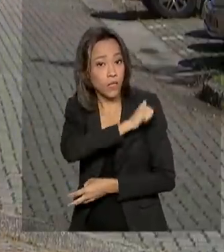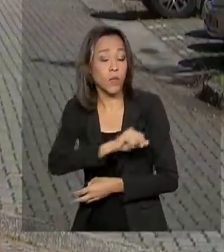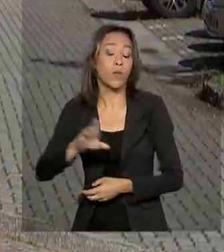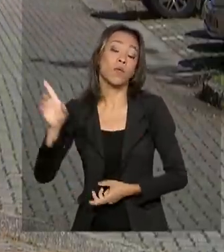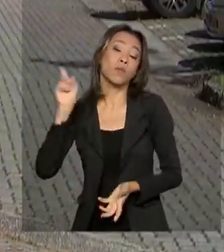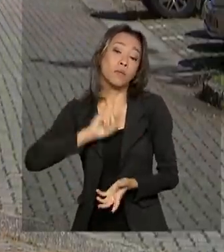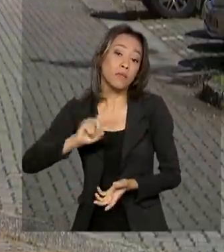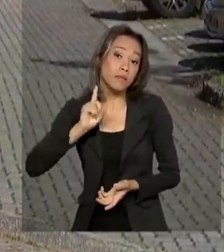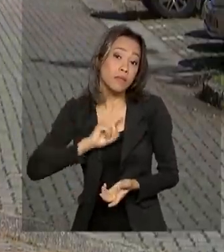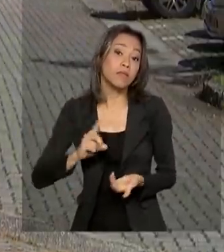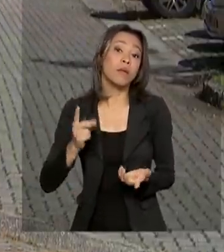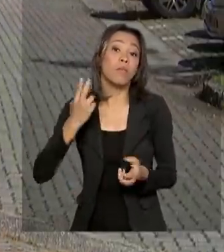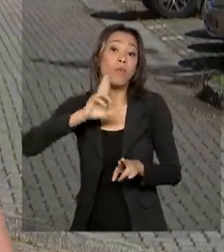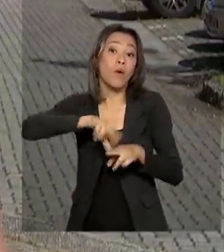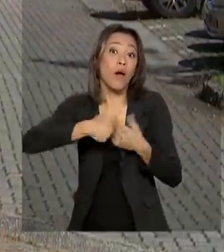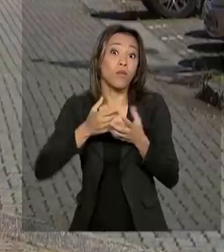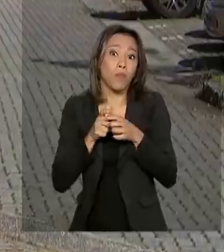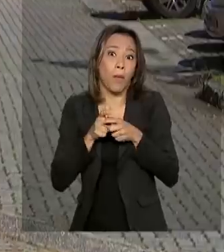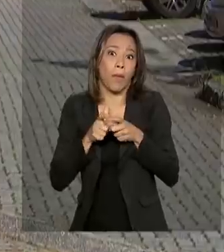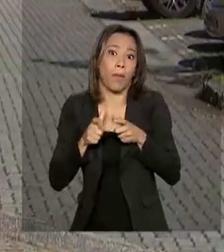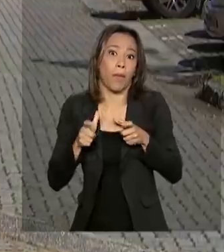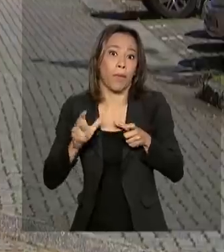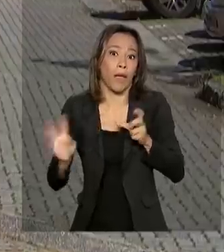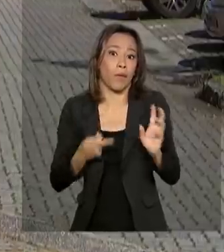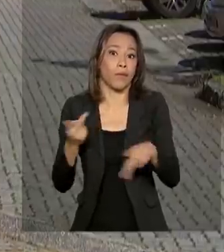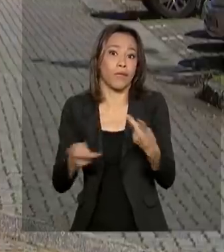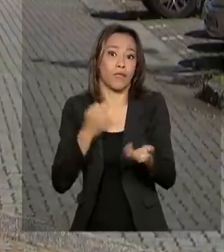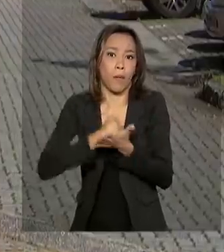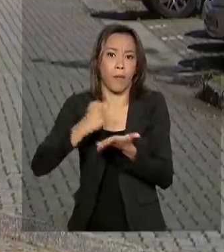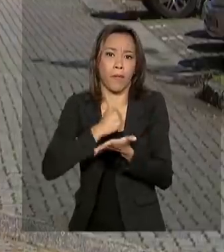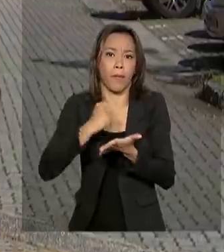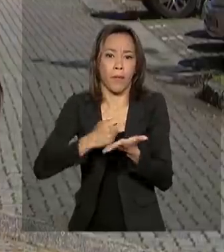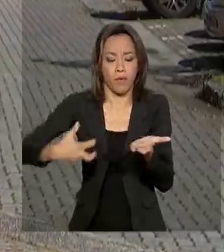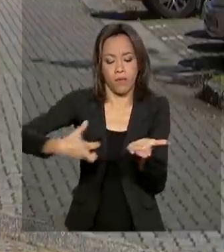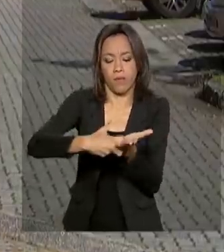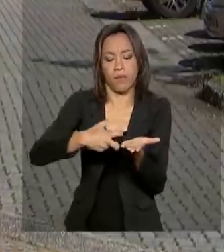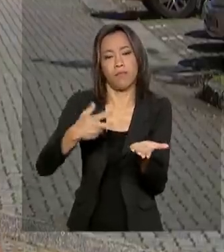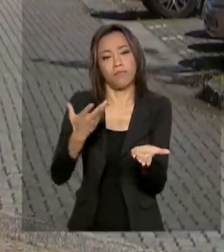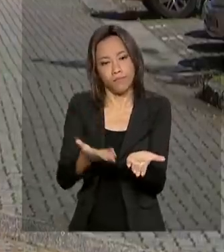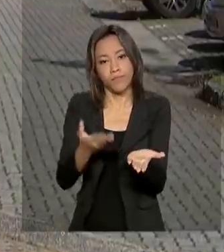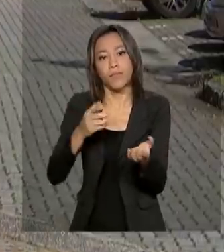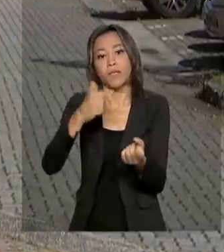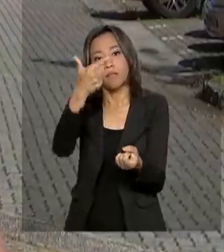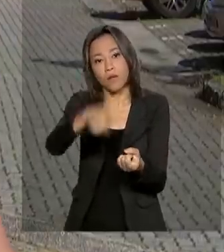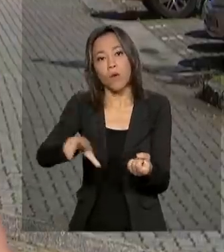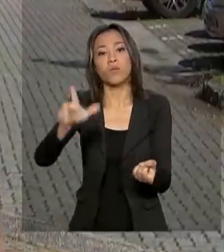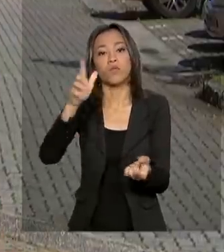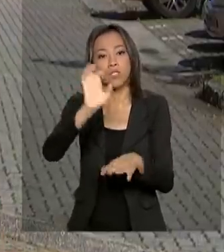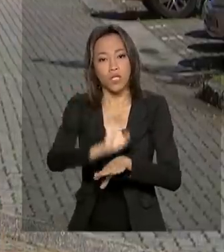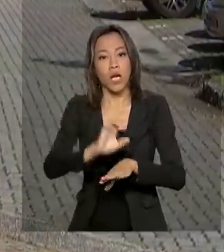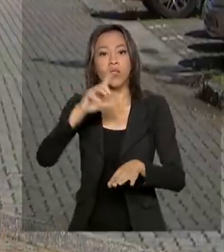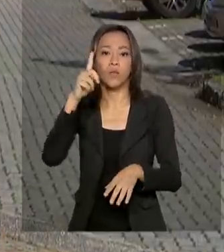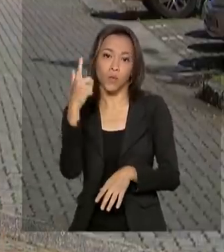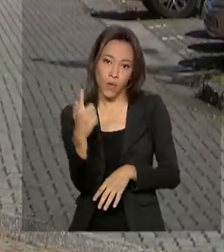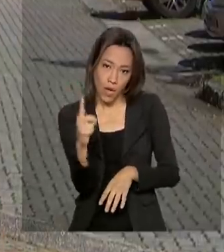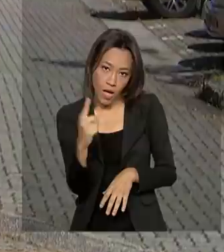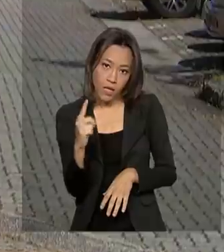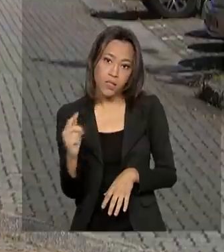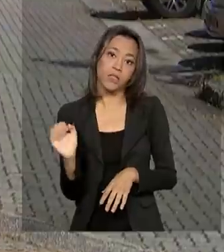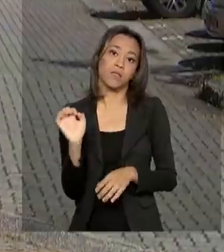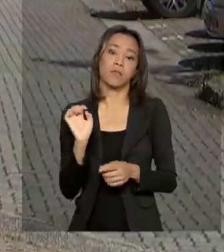gerais por causa do alto volume de emissão de passaportes goiás e desculpa